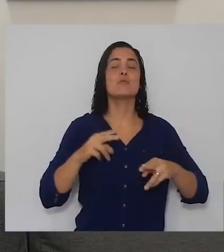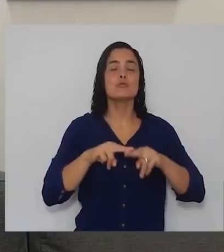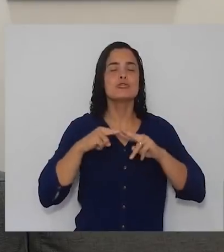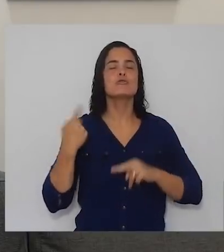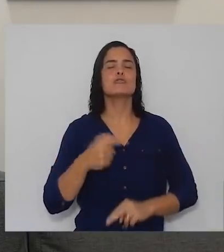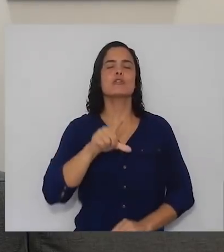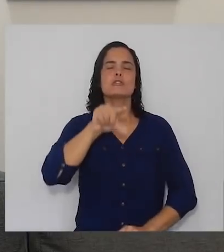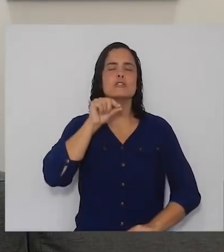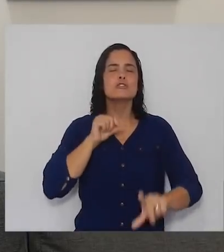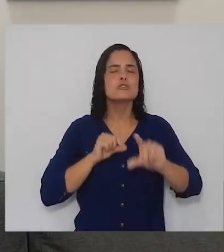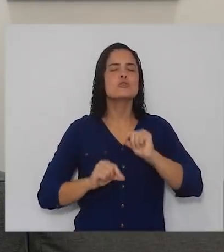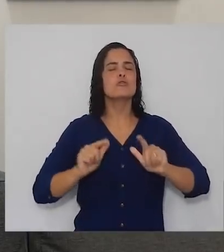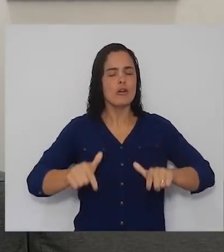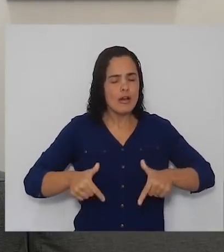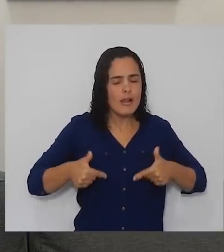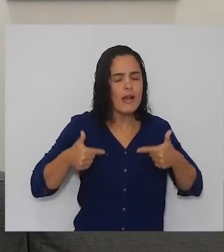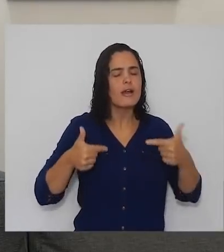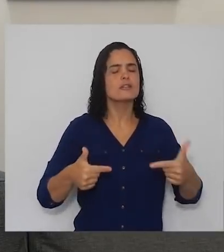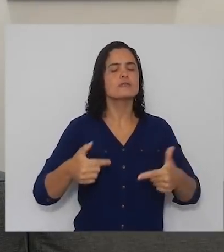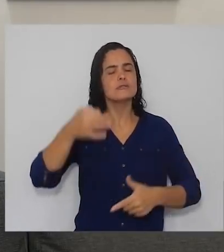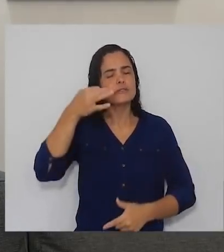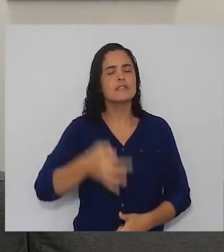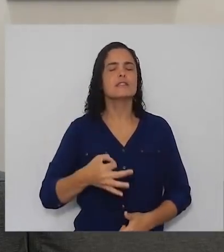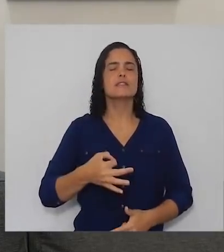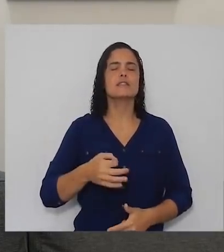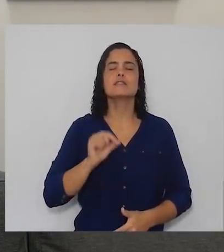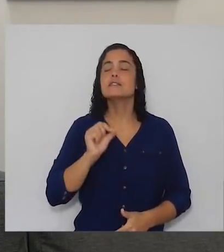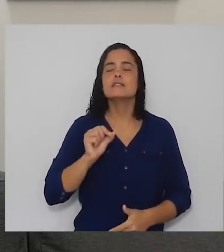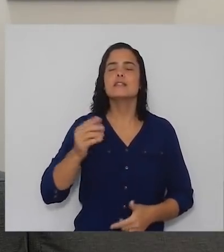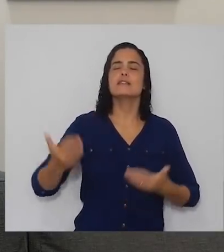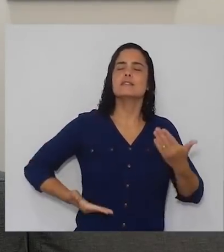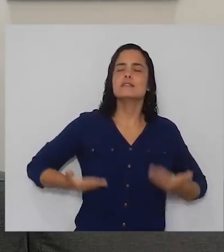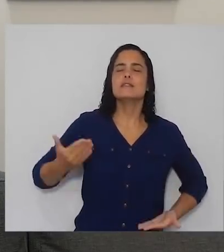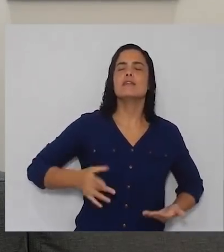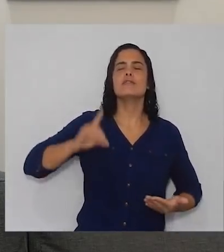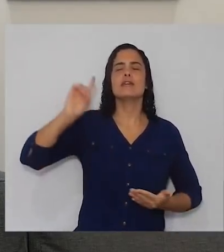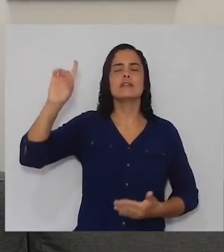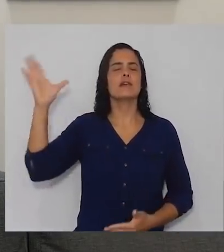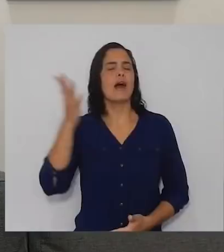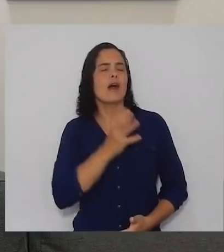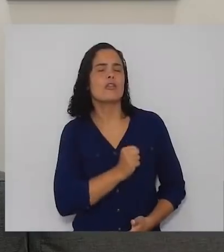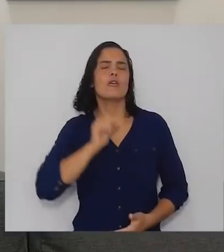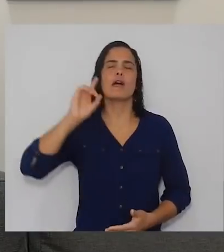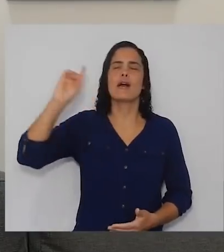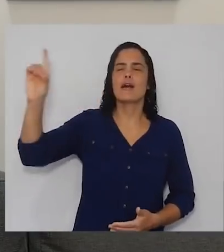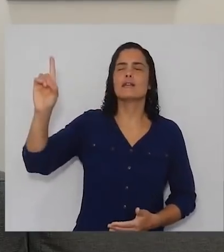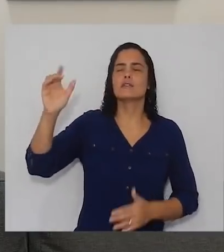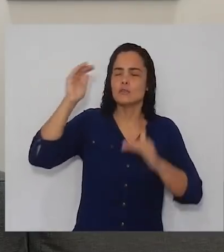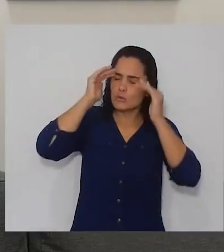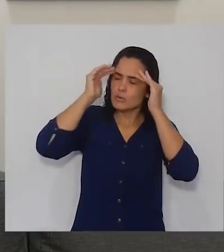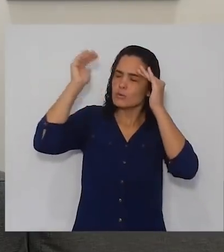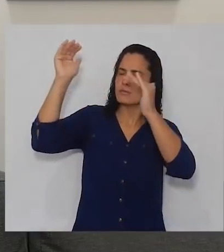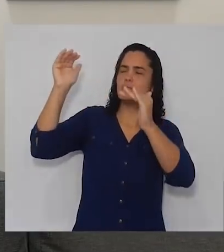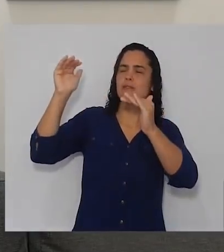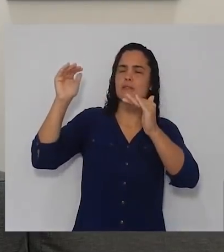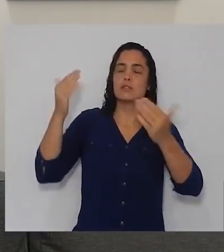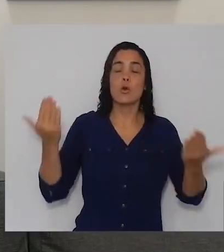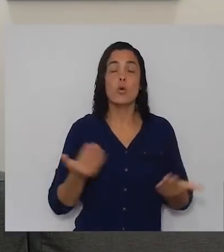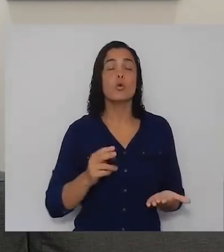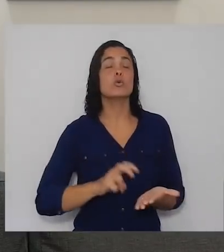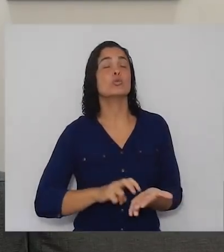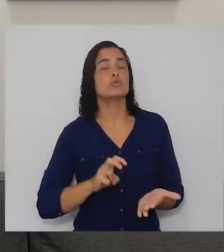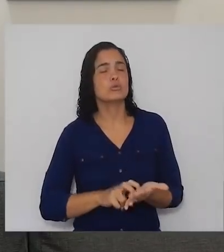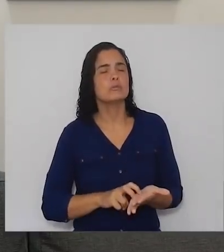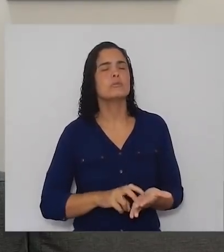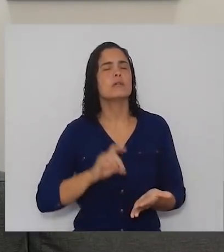alegria, fruto das nossas escolhas, das nossas atitudes e das nossas convicções de adorar-Te, de servir-Te e